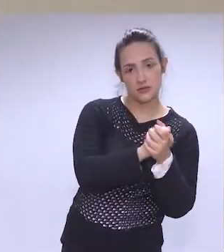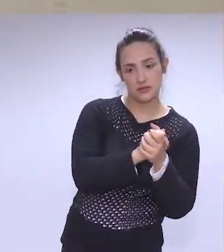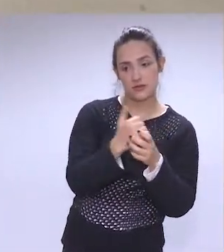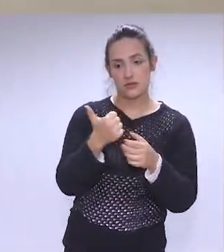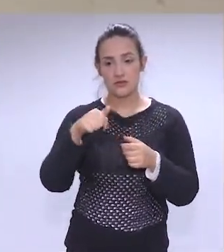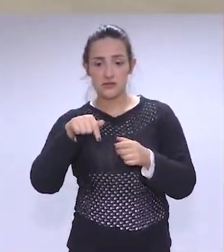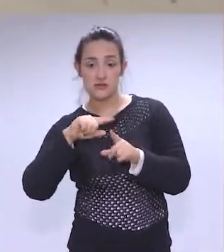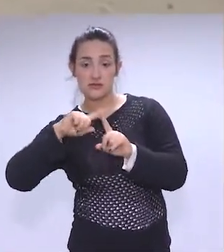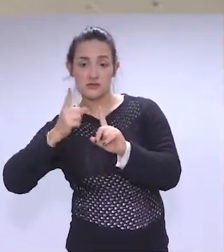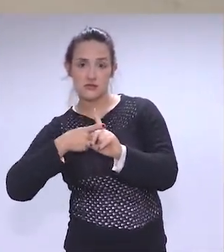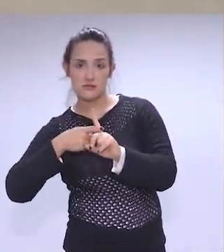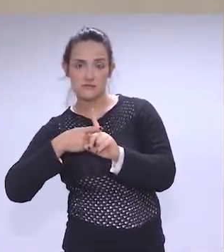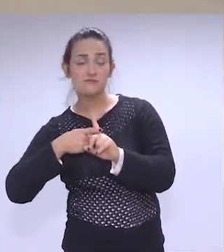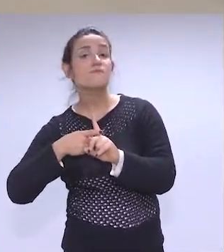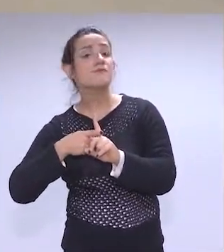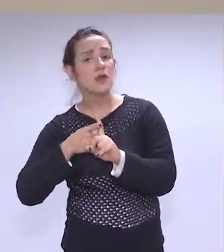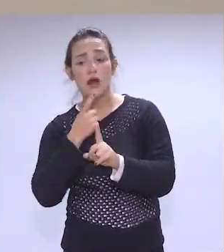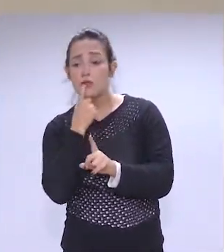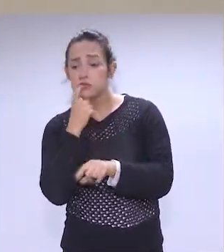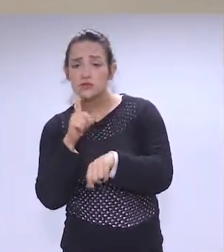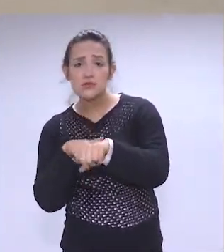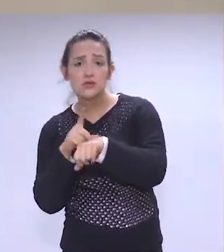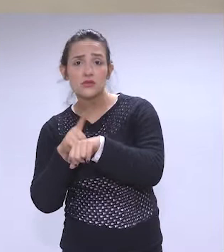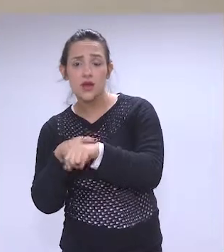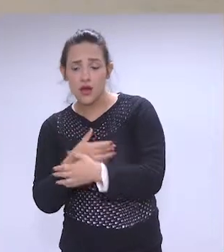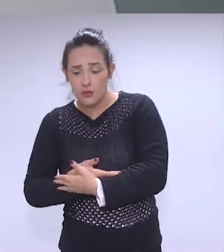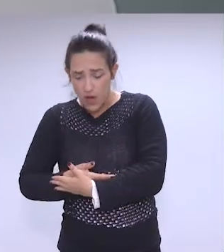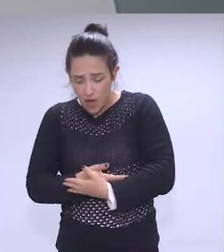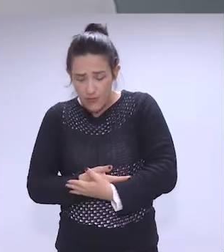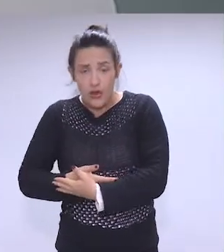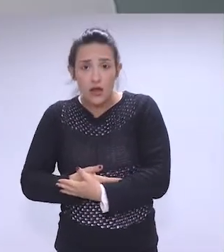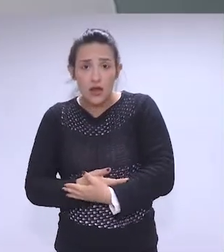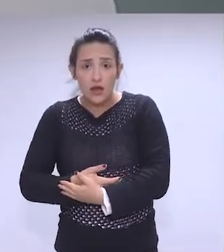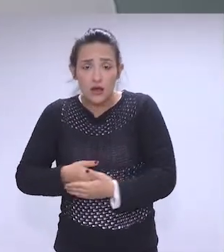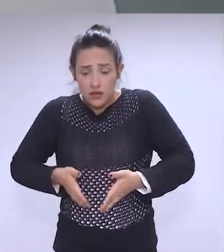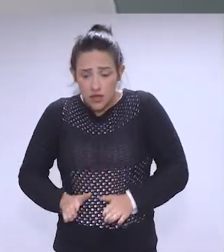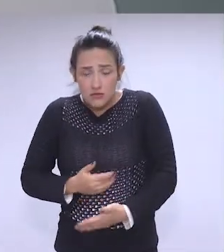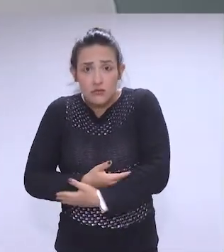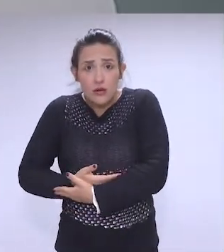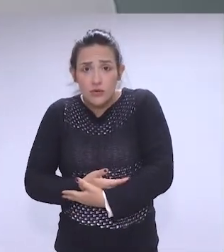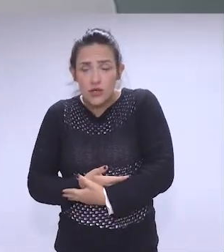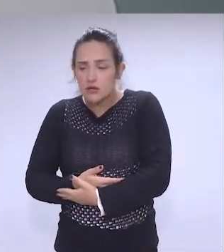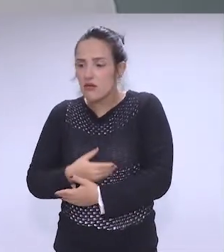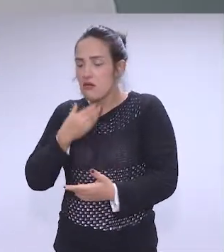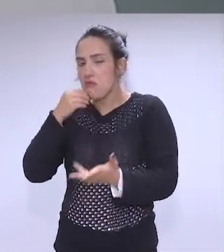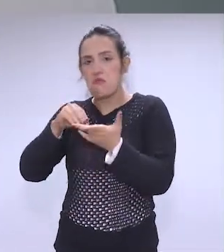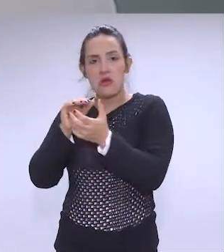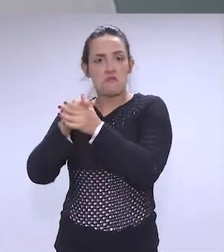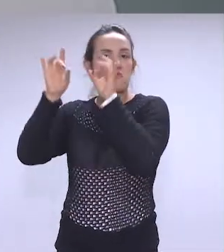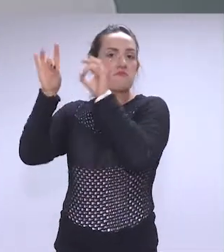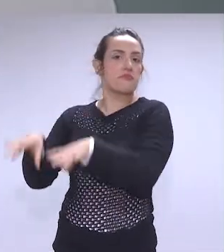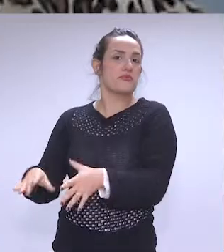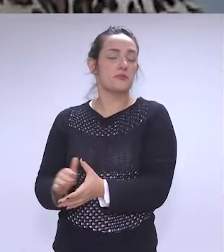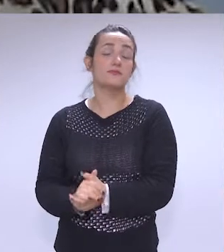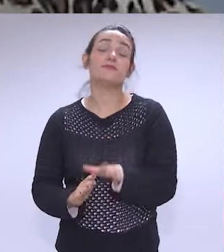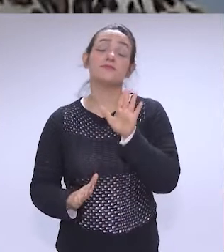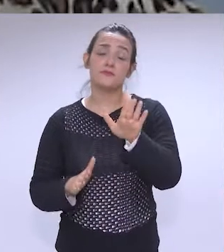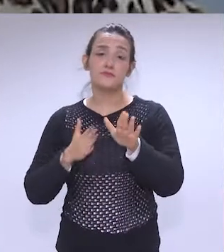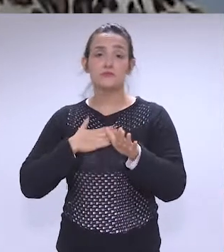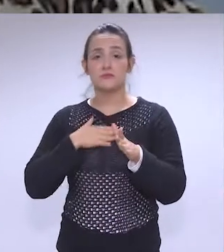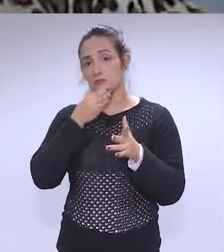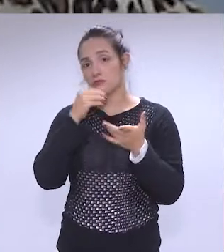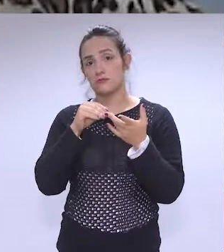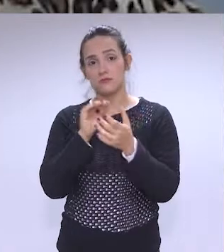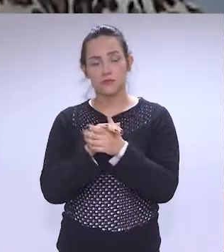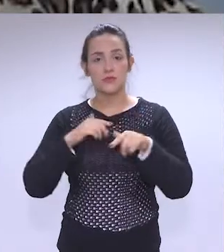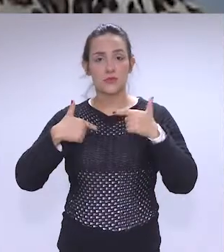Aos 17, grávida. Pouco tempo depois, foi abandonada pelo marido com um bebê recém-nascido. Ele